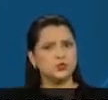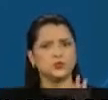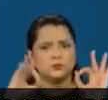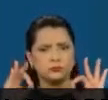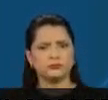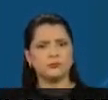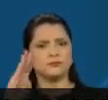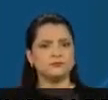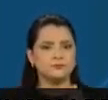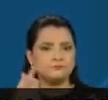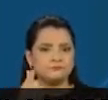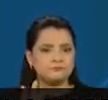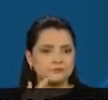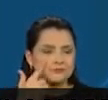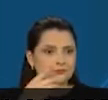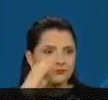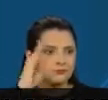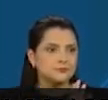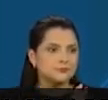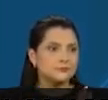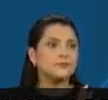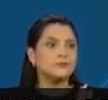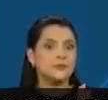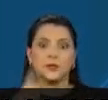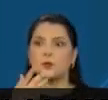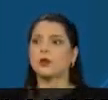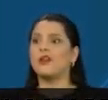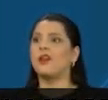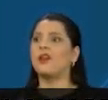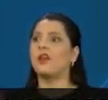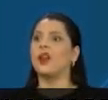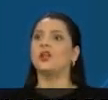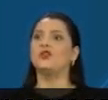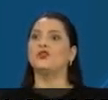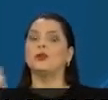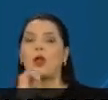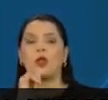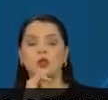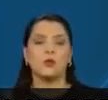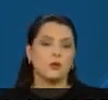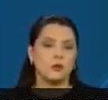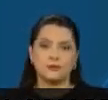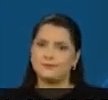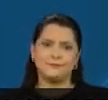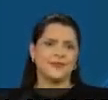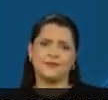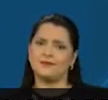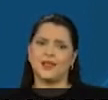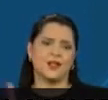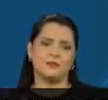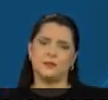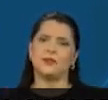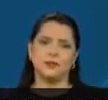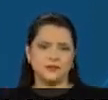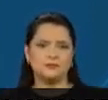não pega o preço vazio de com desconto e depois enche ele com juros de parcelamentos também não é o caminho